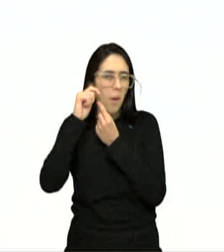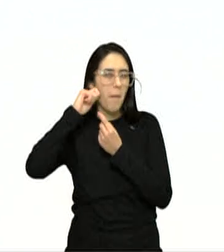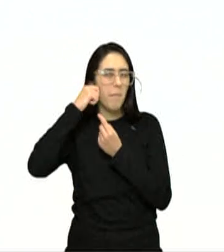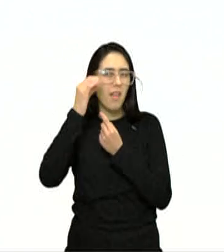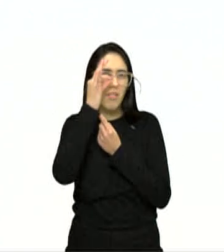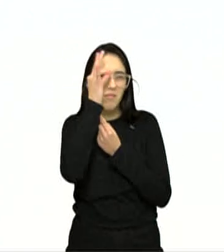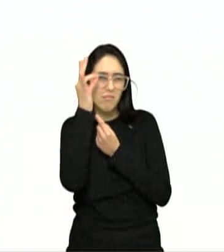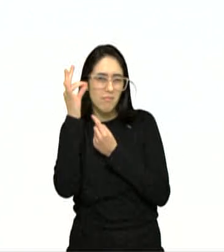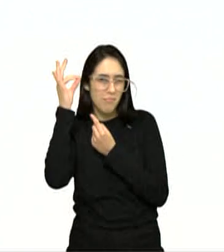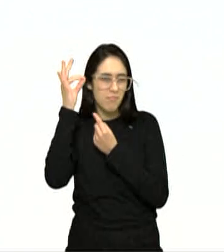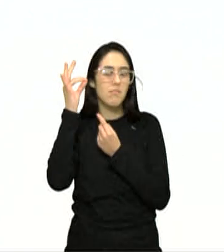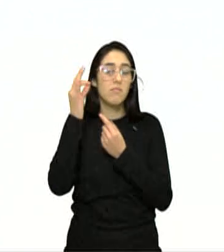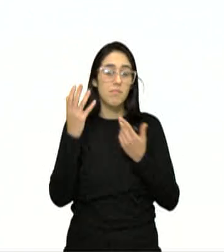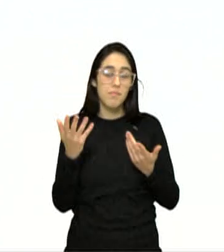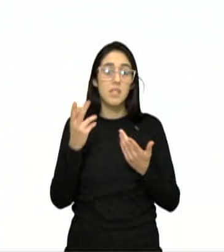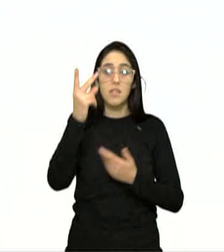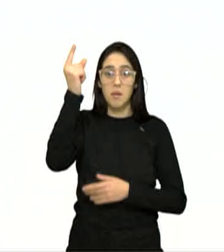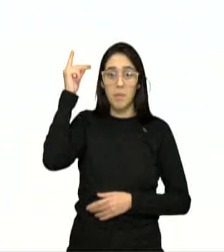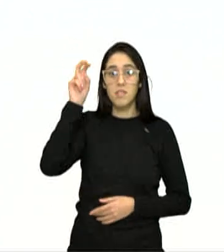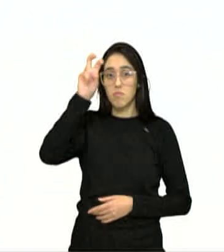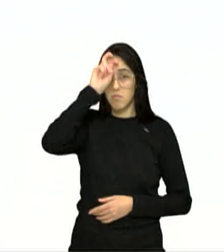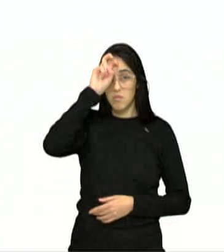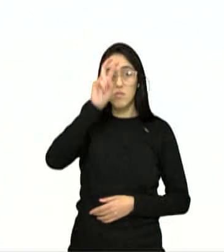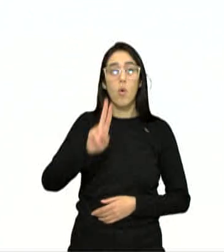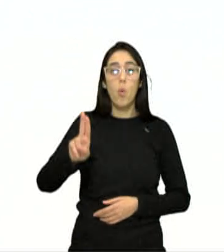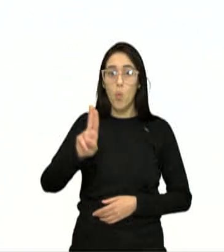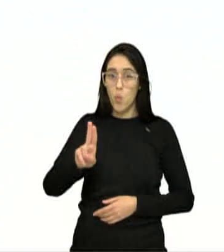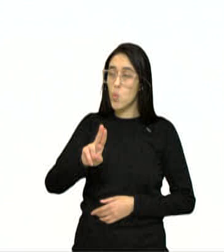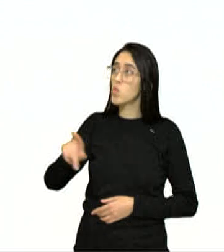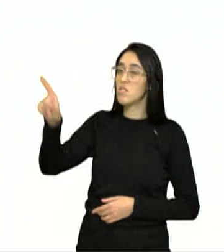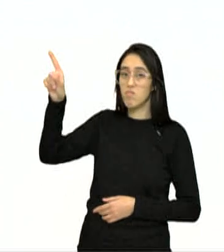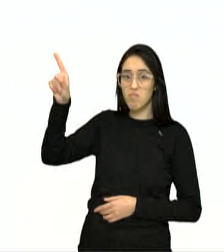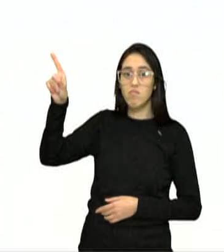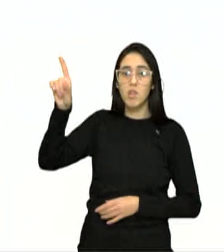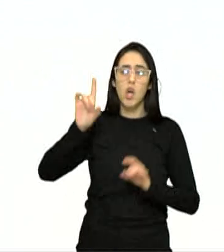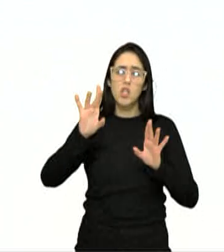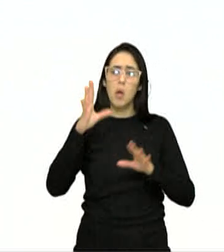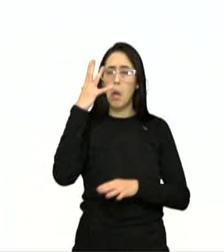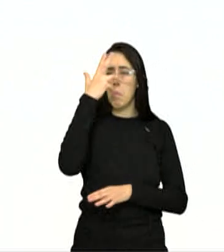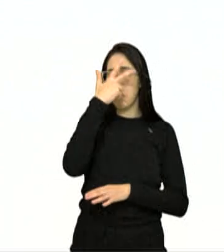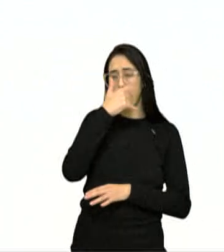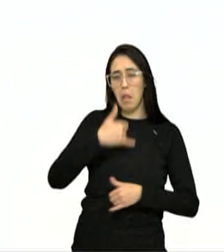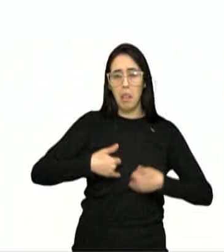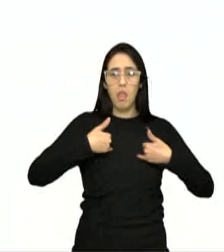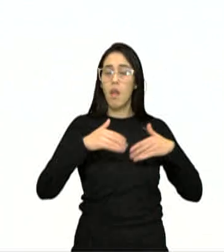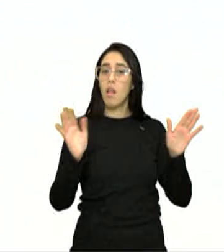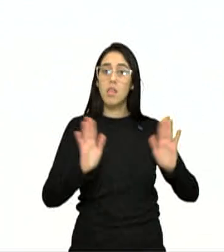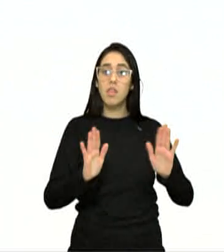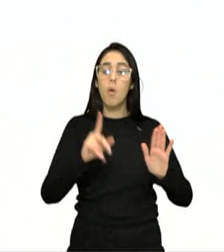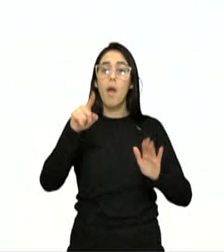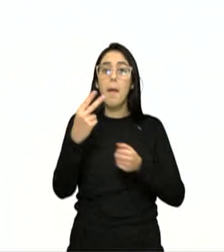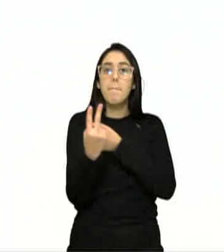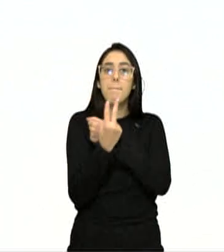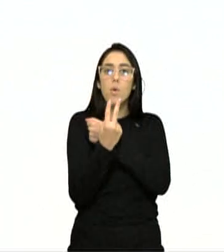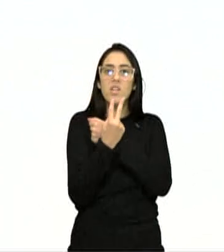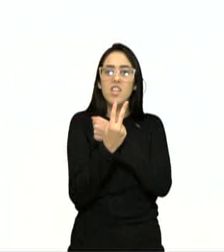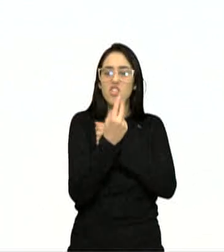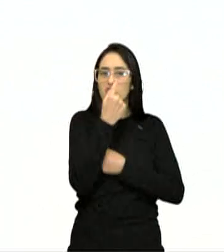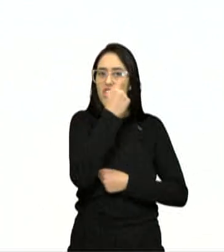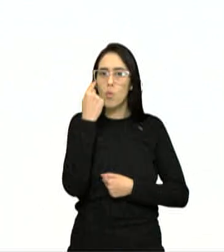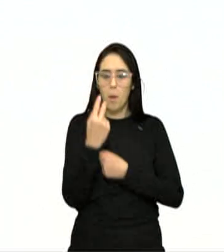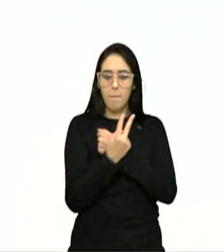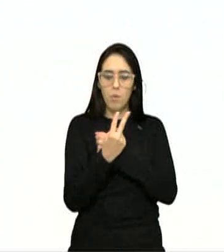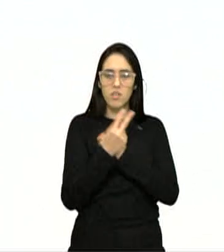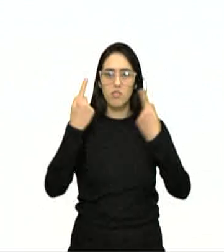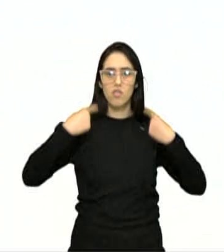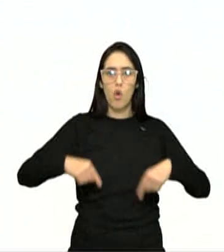Os egípcios utilizavam esse delineado não só por vaidade, mas também para proteger a imunidade. Uma